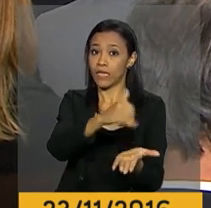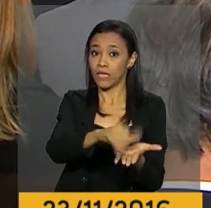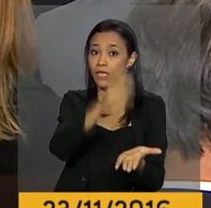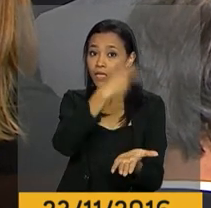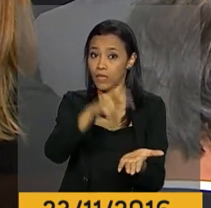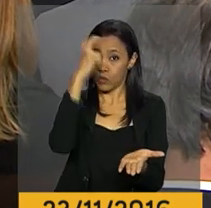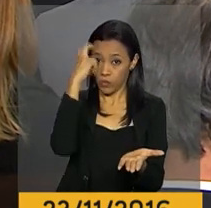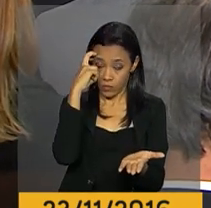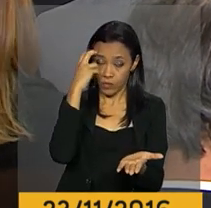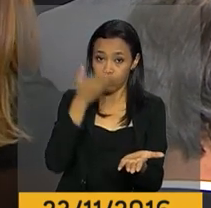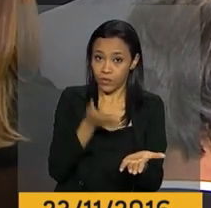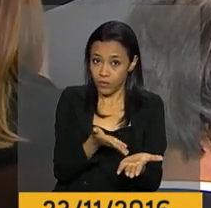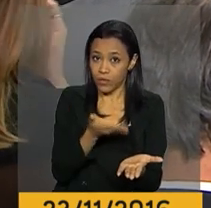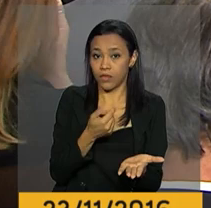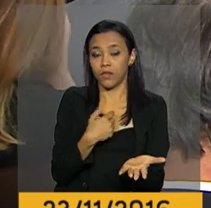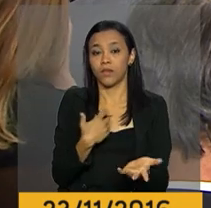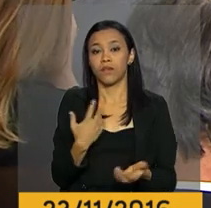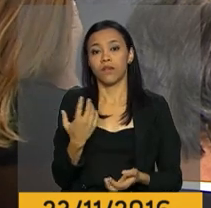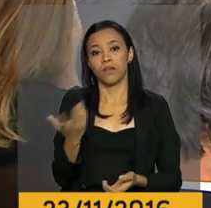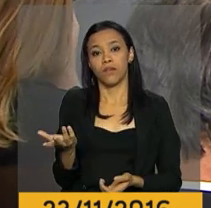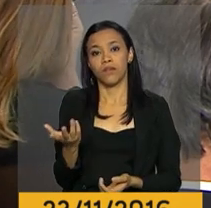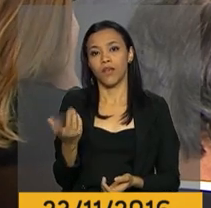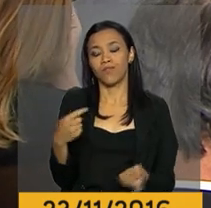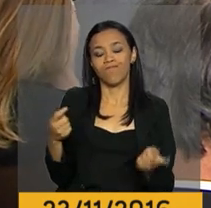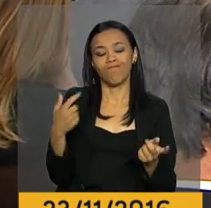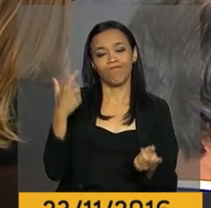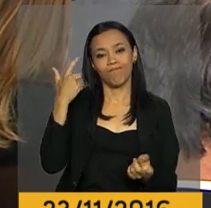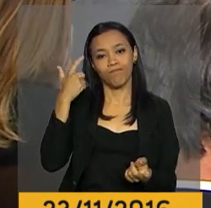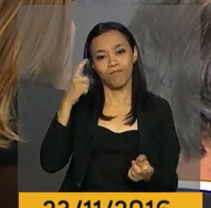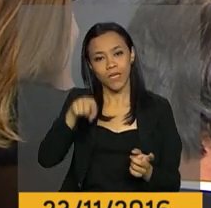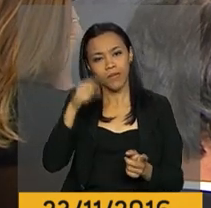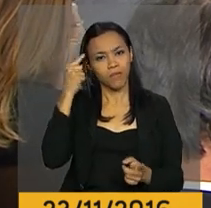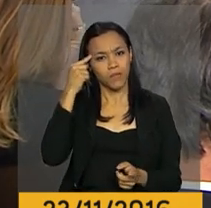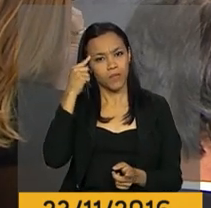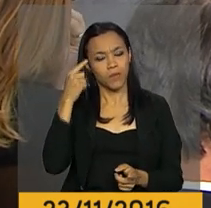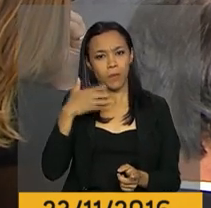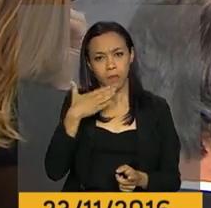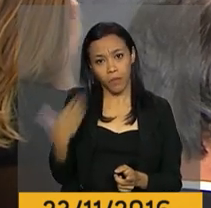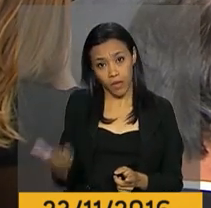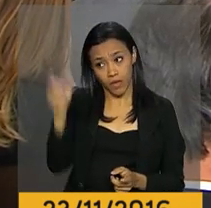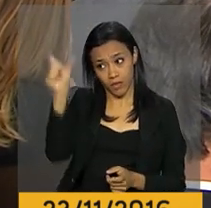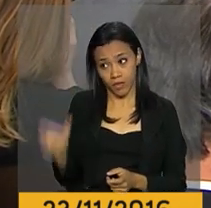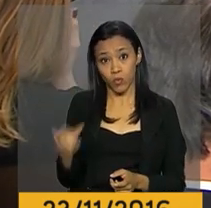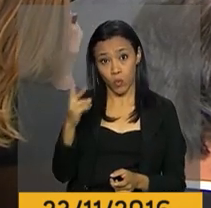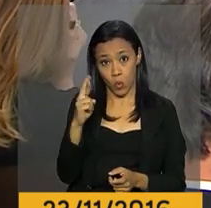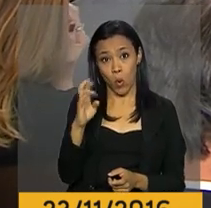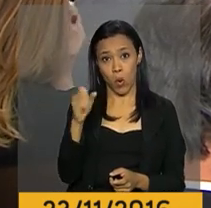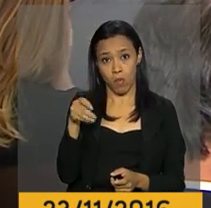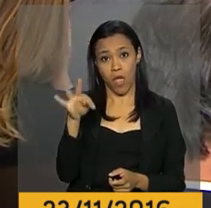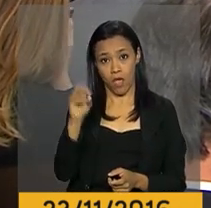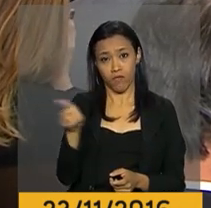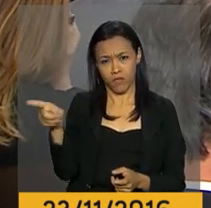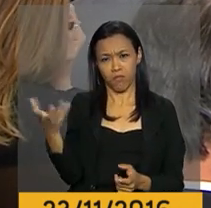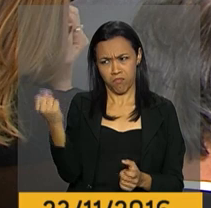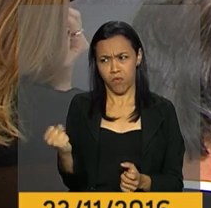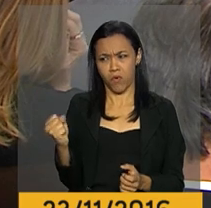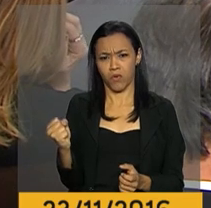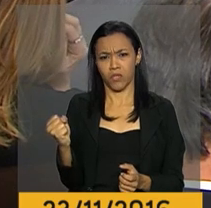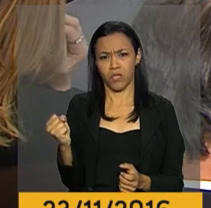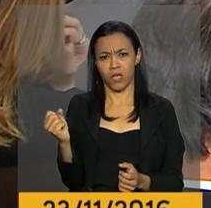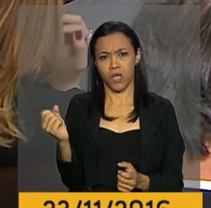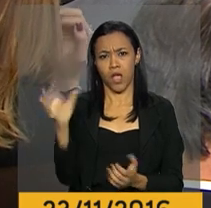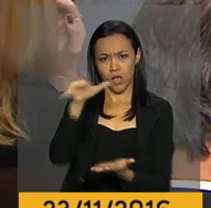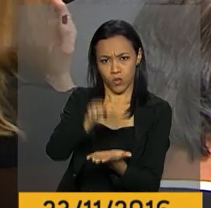coisas se passaram e vejo que a história num dado momento eu peço o roberto é você pode assumir a cultura